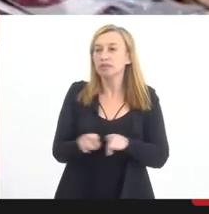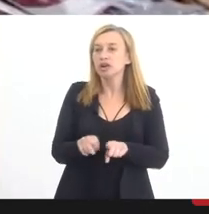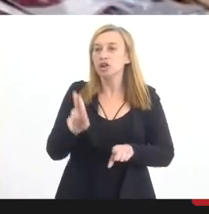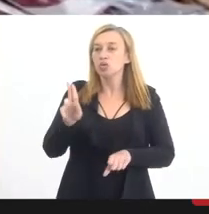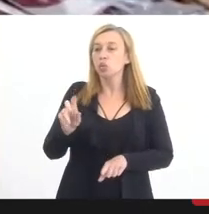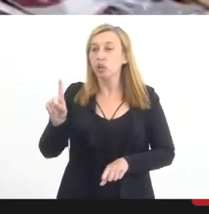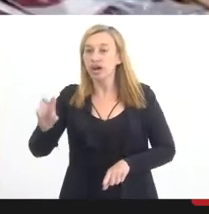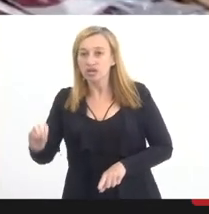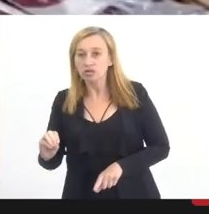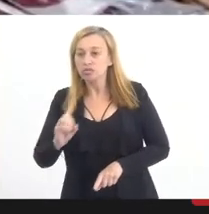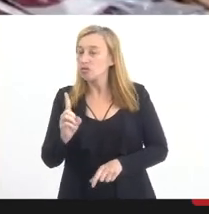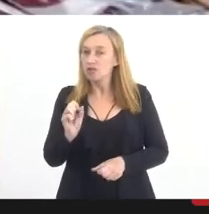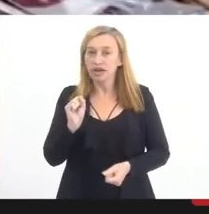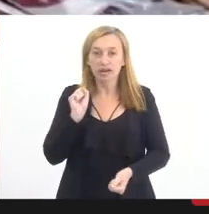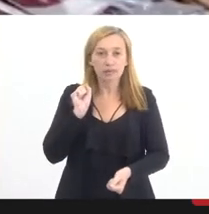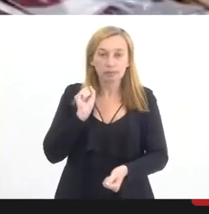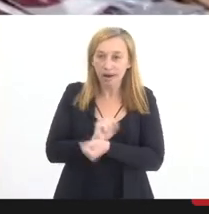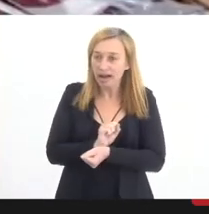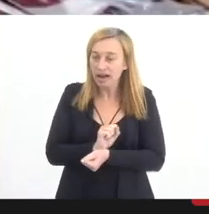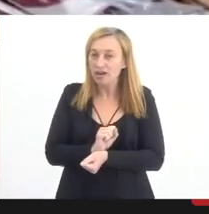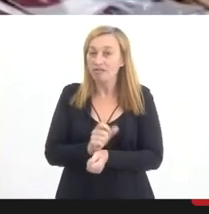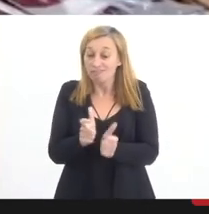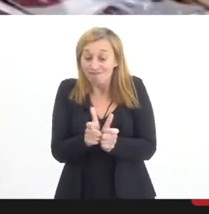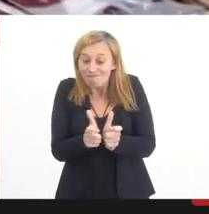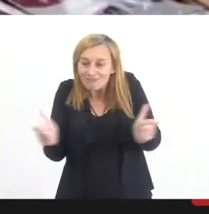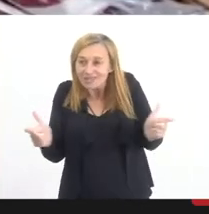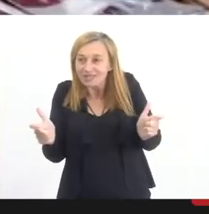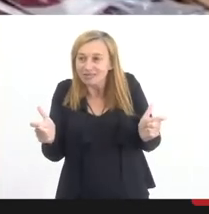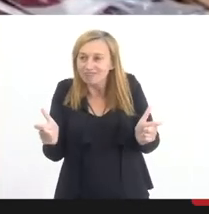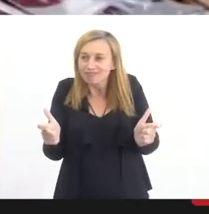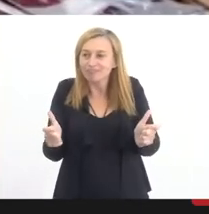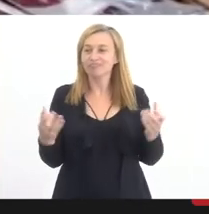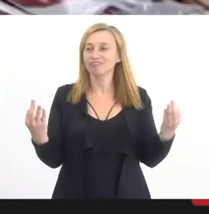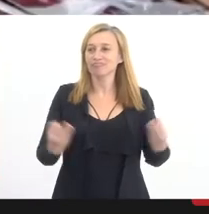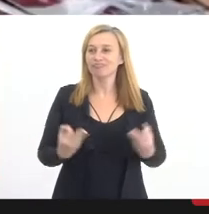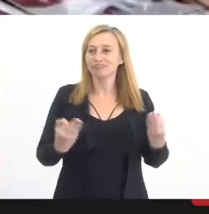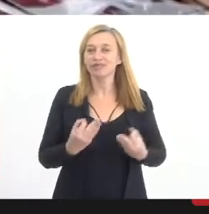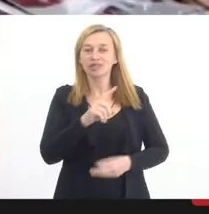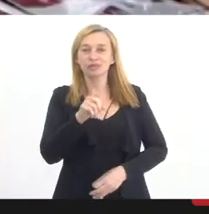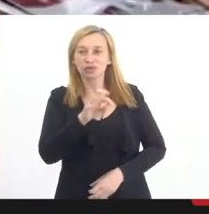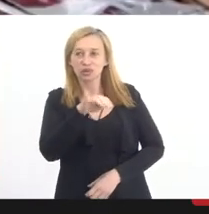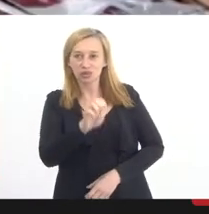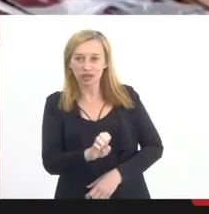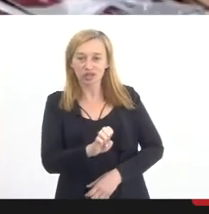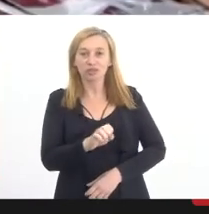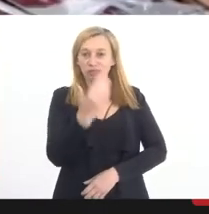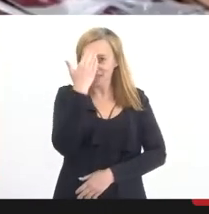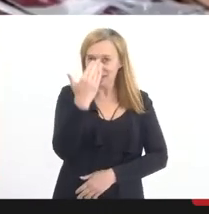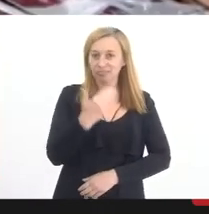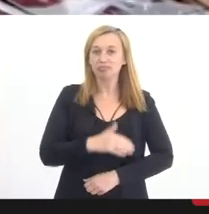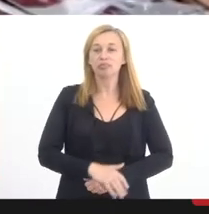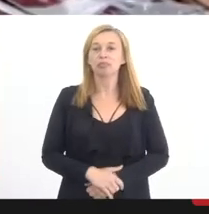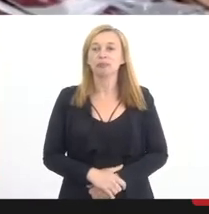acabar, ela vai crescer, né, e vai ser excelente para a Zona Oeste do Rio de Janeiro. Obrigado.